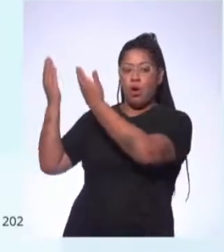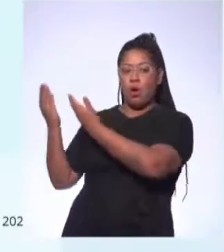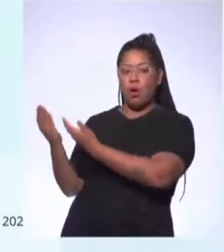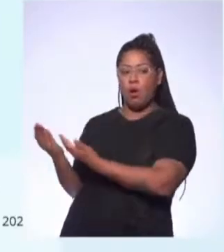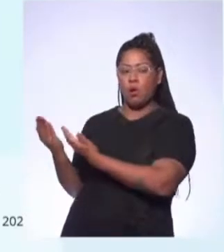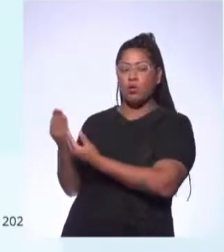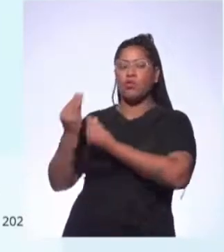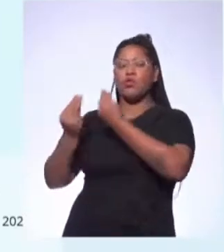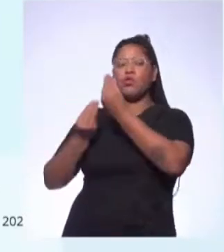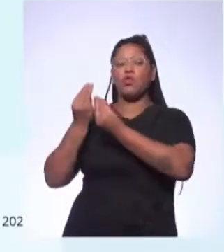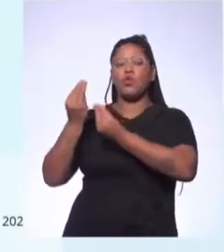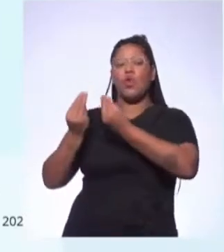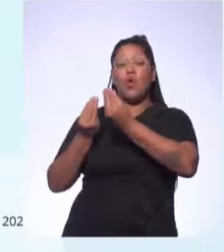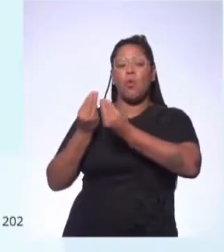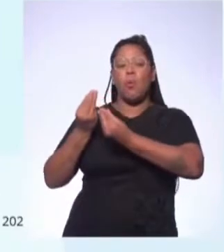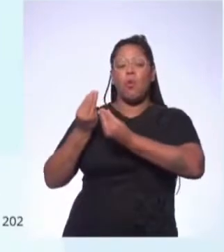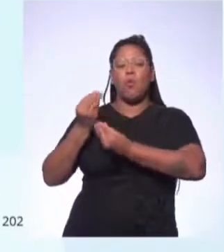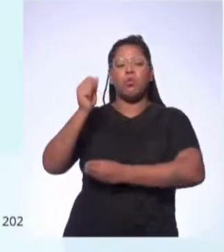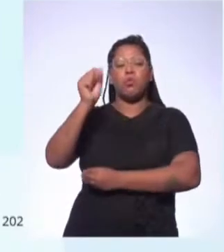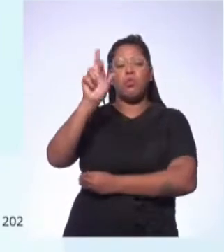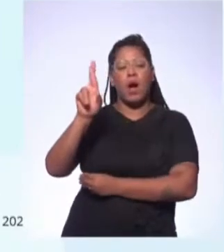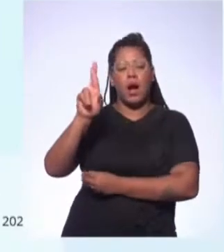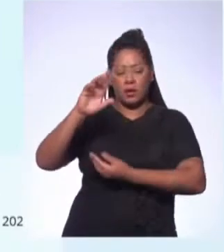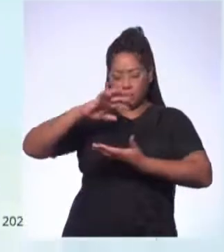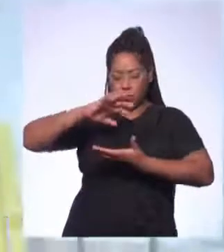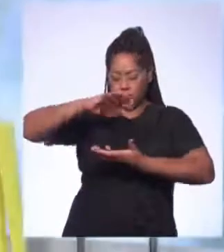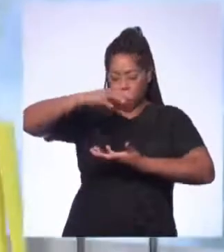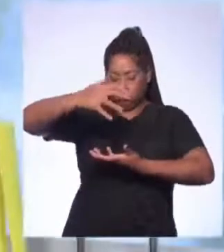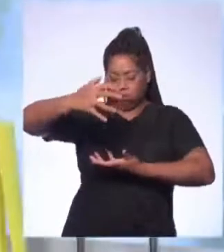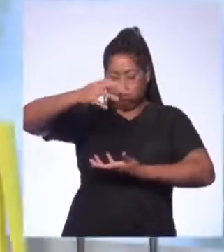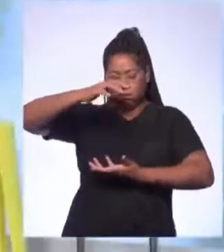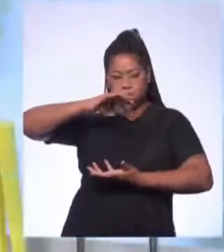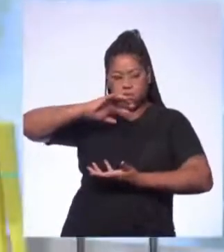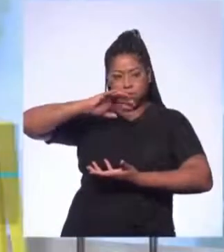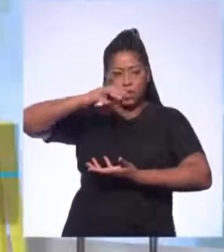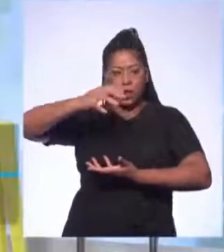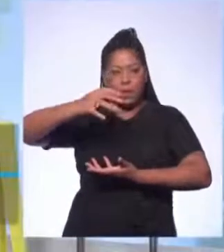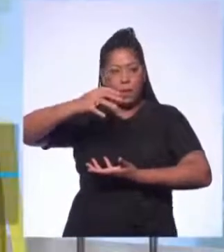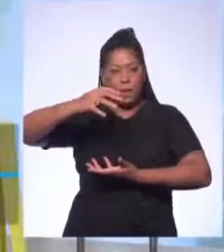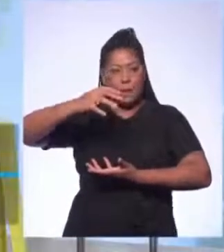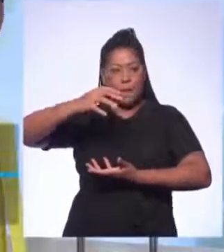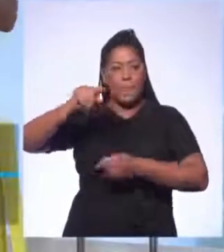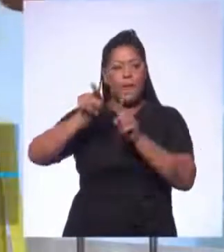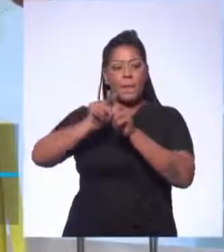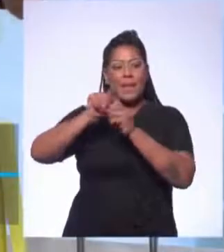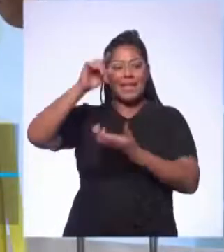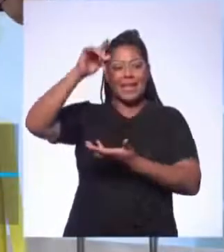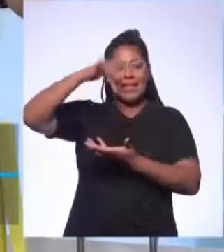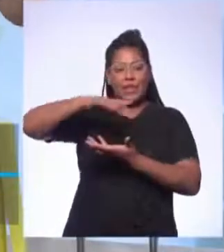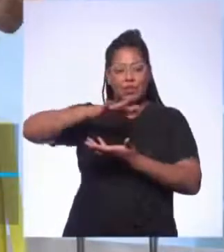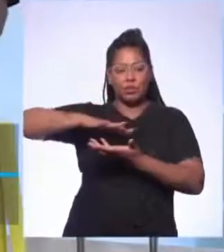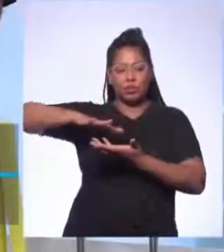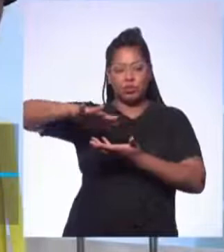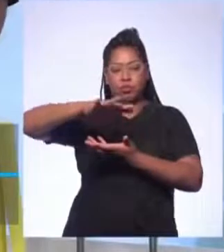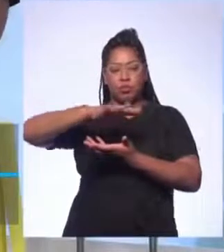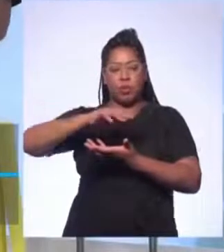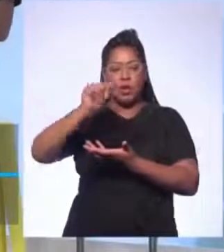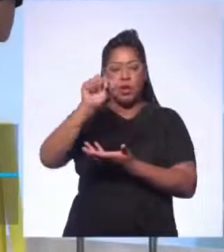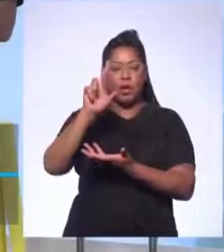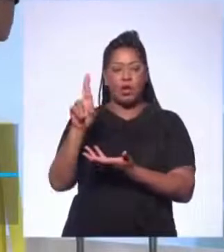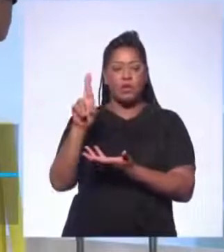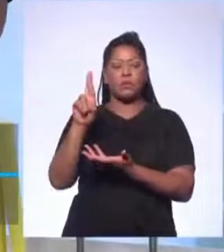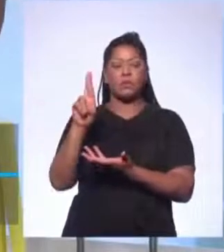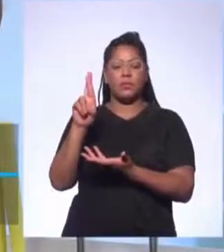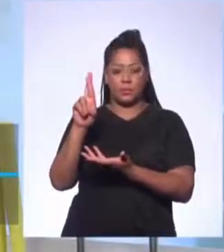da gravidade, que, segundo a gravidade, atrai os corpos para o centro da Terra. Então, esse ar que envolve